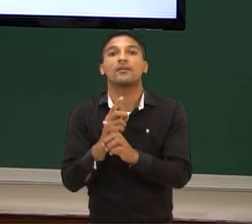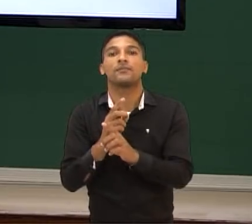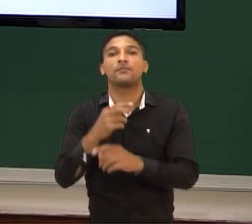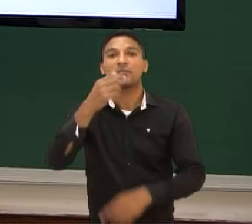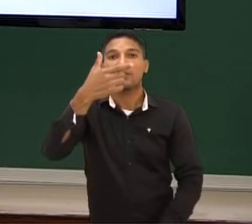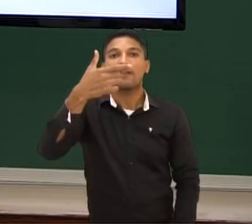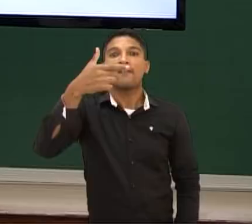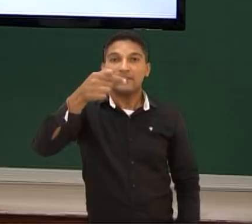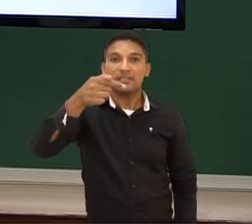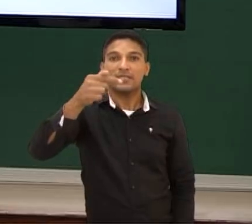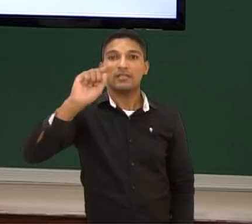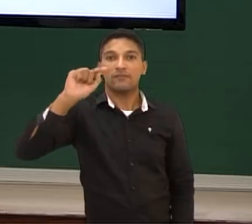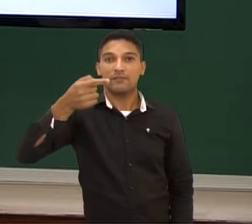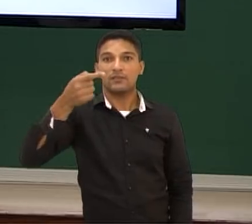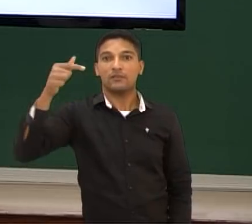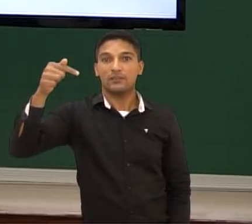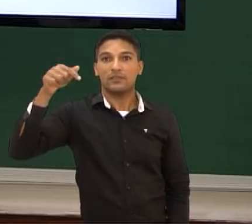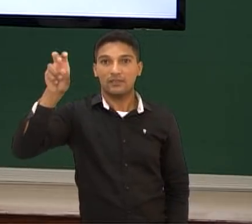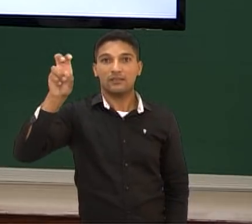27,75. Então, qual que é a minha resposta?